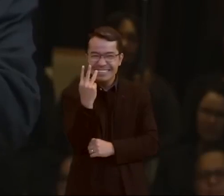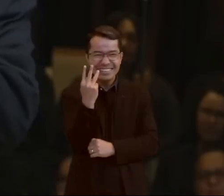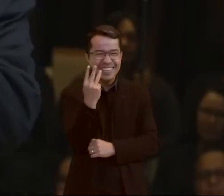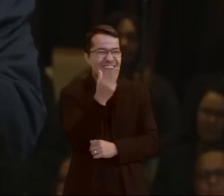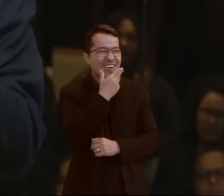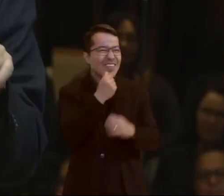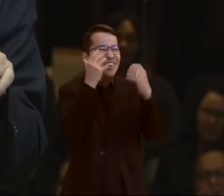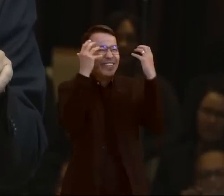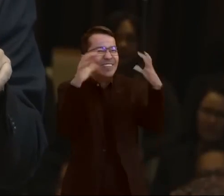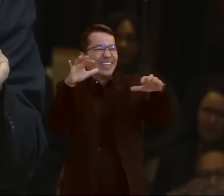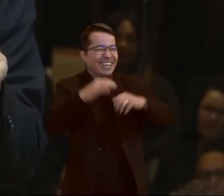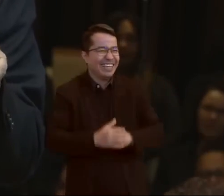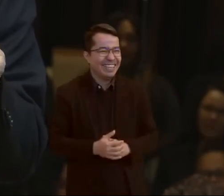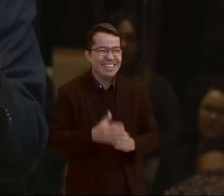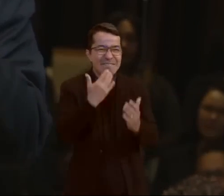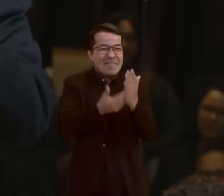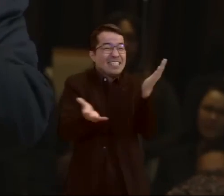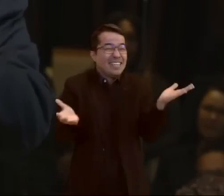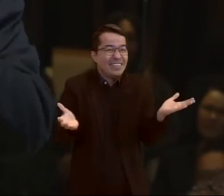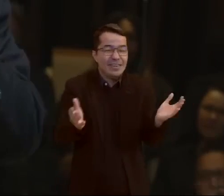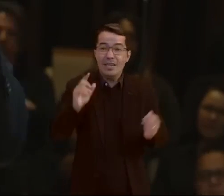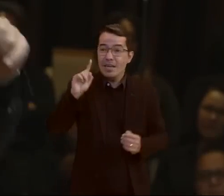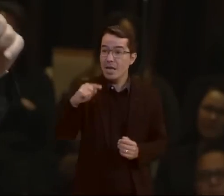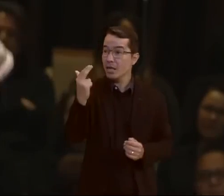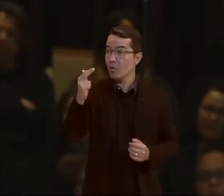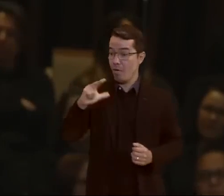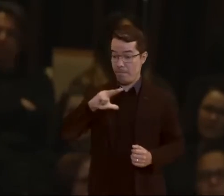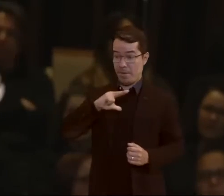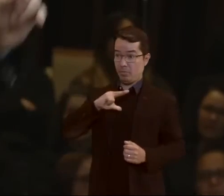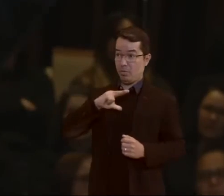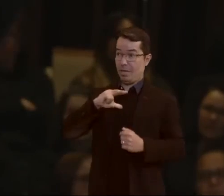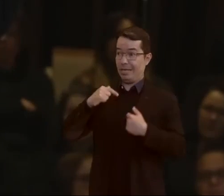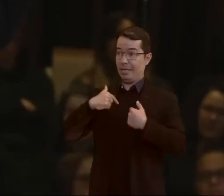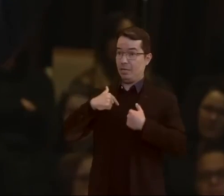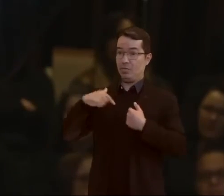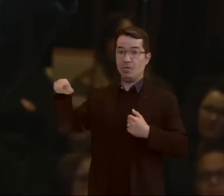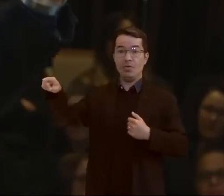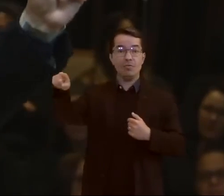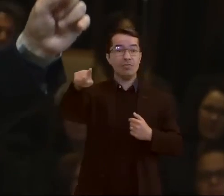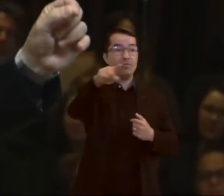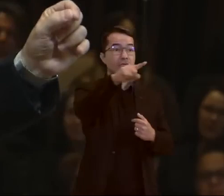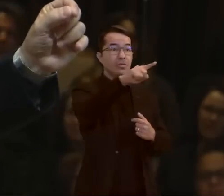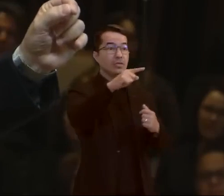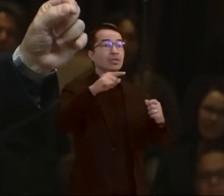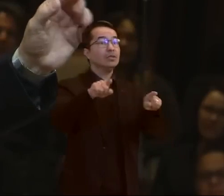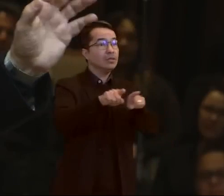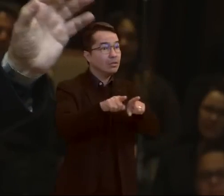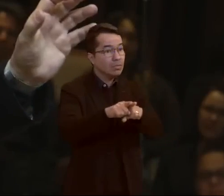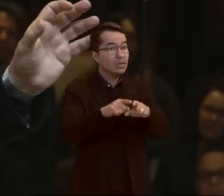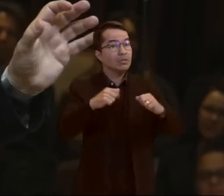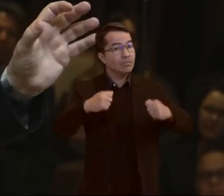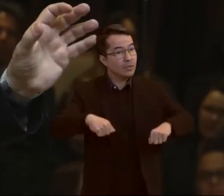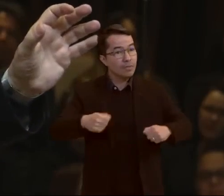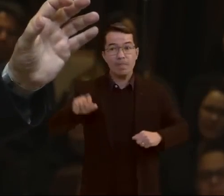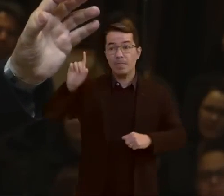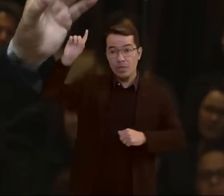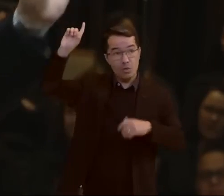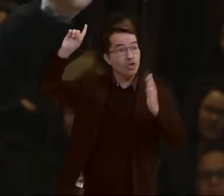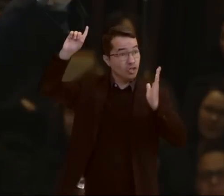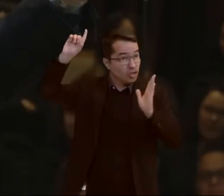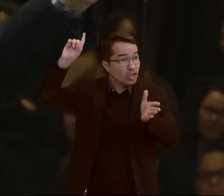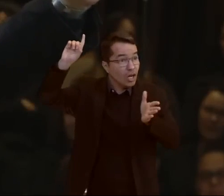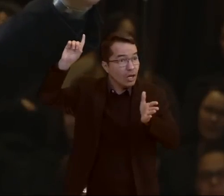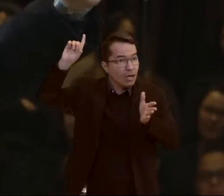nossa vida. Não tem outro jeito. E é disso que Pedro vai falar. Ele vai dar uma lista de qualidades, que ele diz assim: